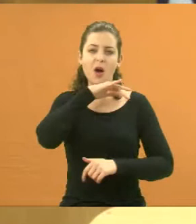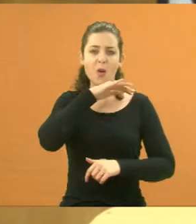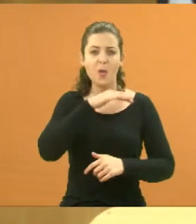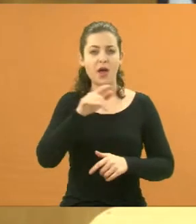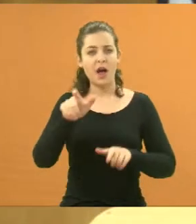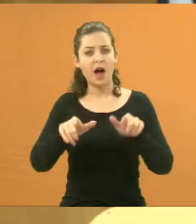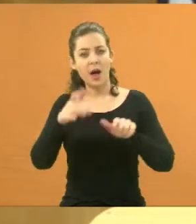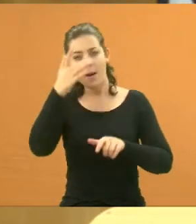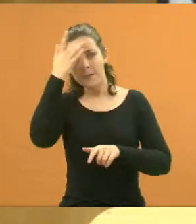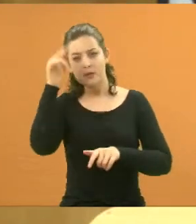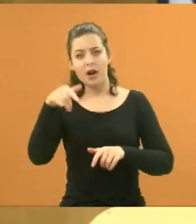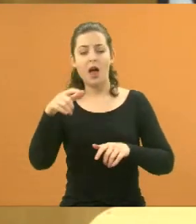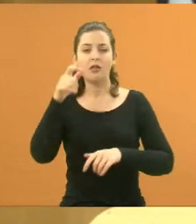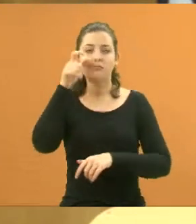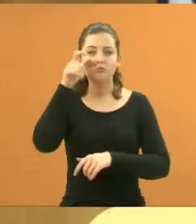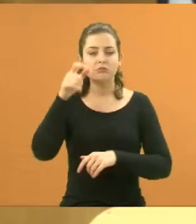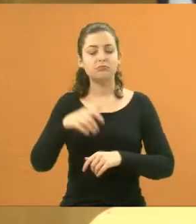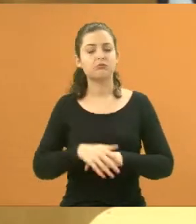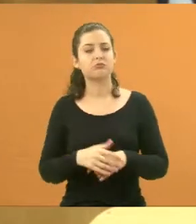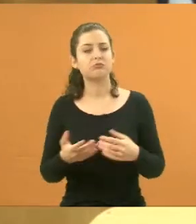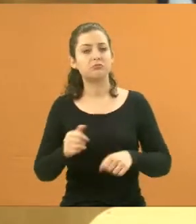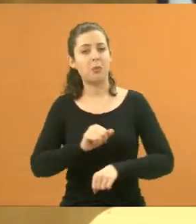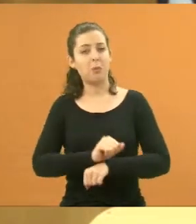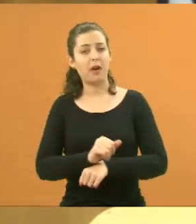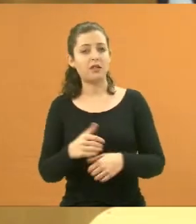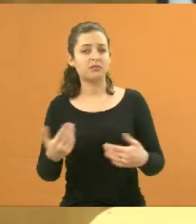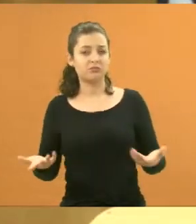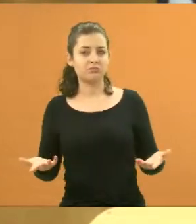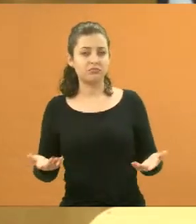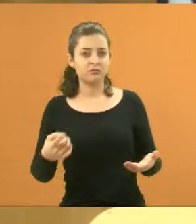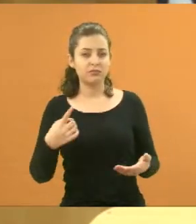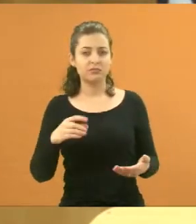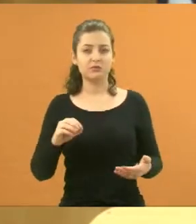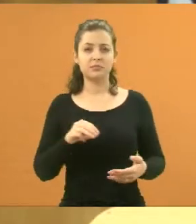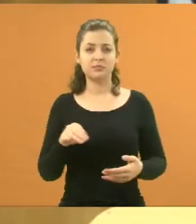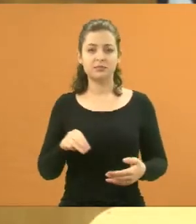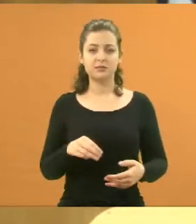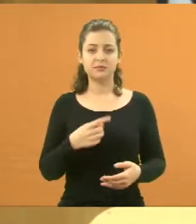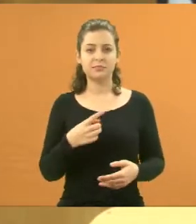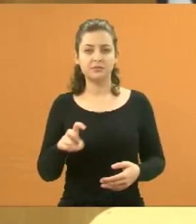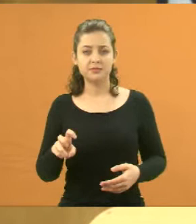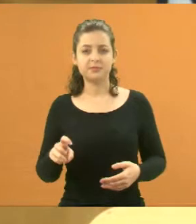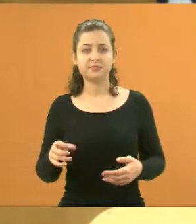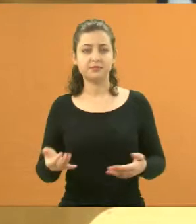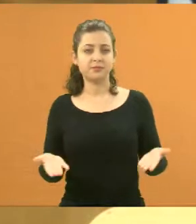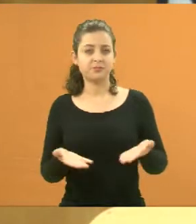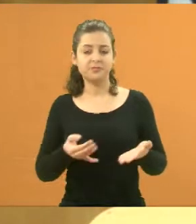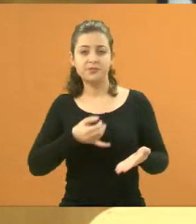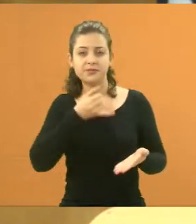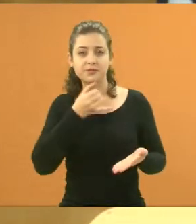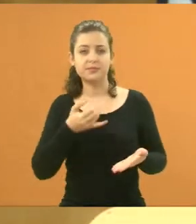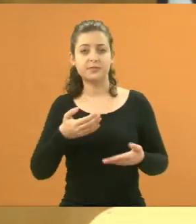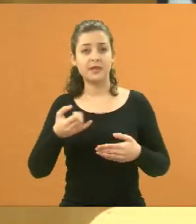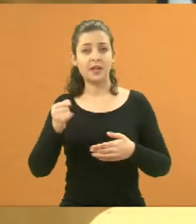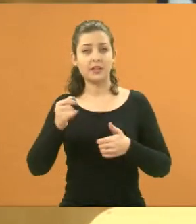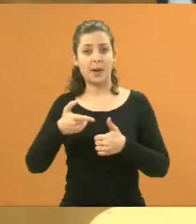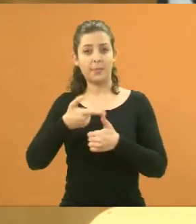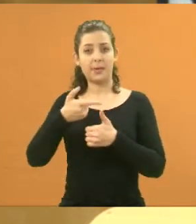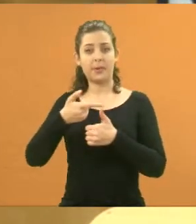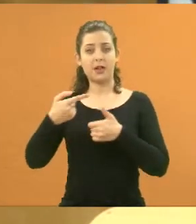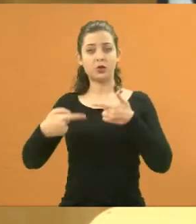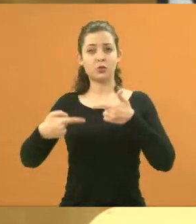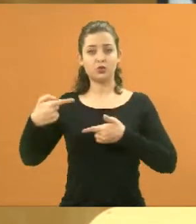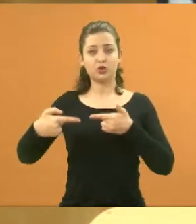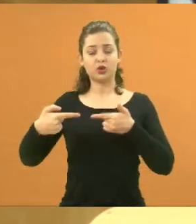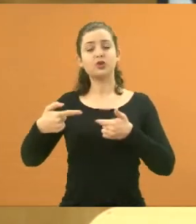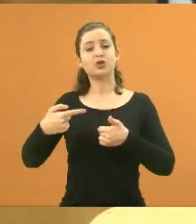até para as pessoas que estão aqui nos assistindo, né? Suspende por 10 minutos, suspende por 15, que nem foi o caso de hoje. Se a gente sentar antes para discutir esse projeto